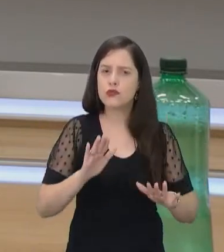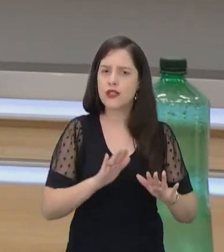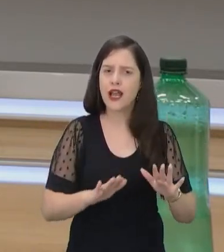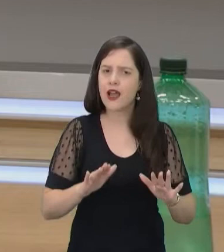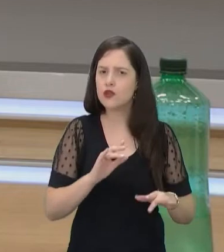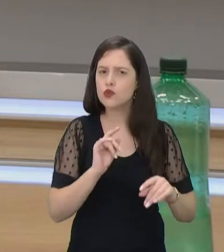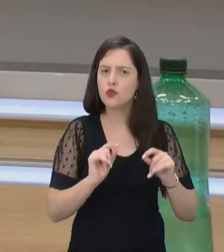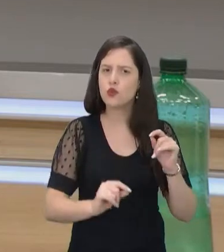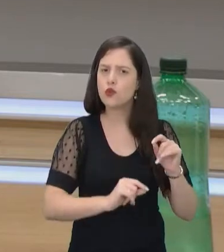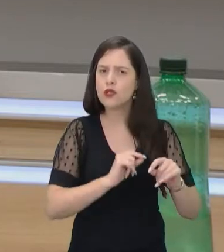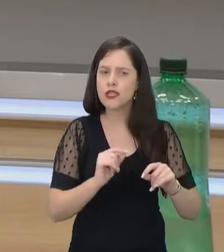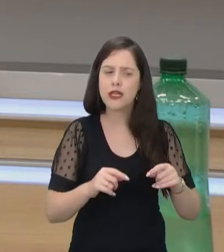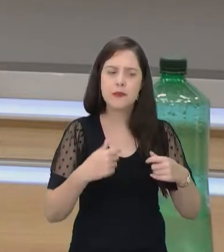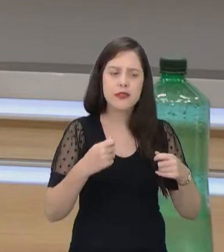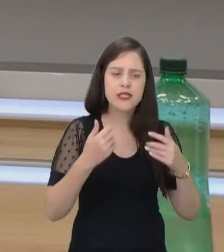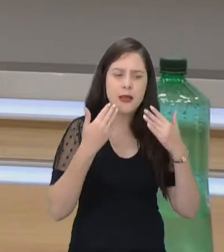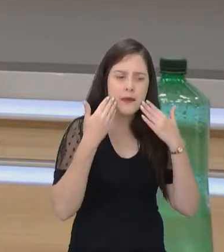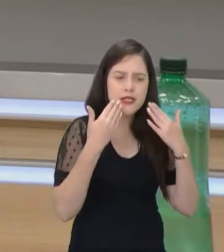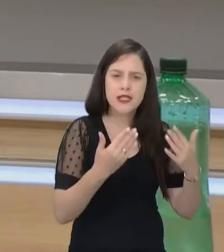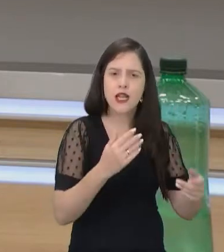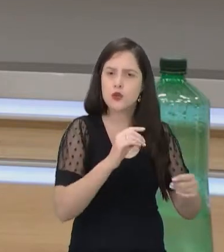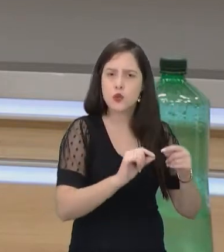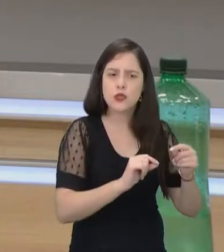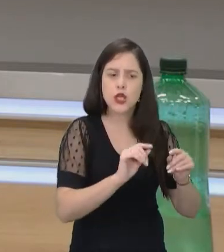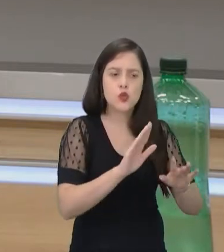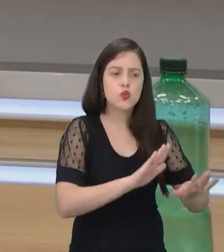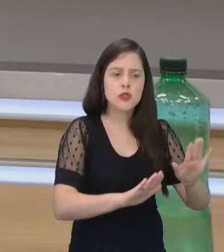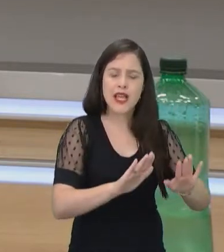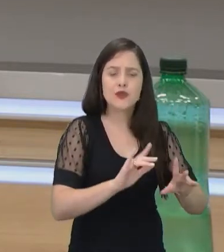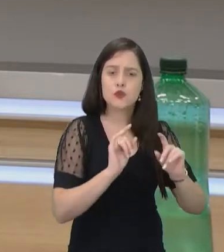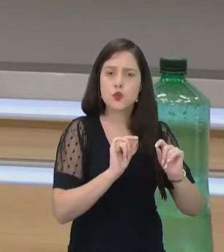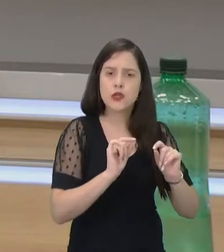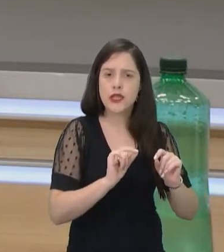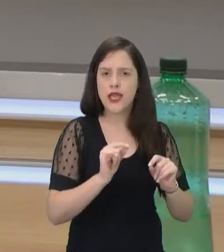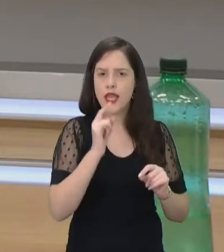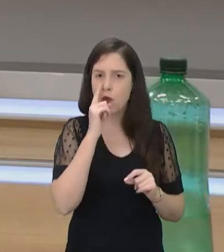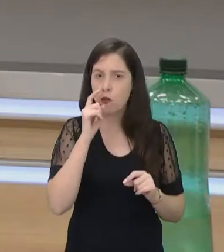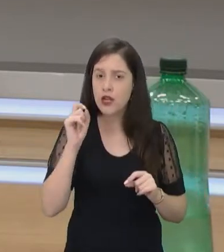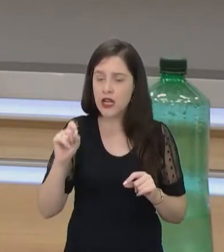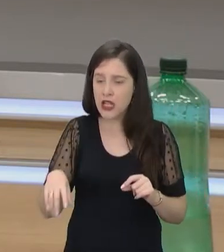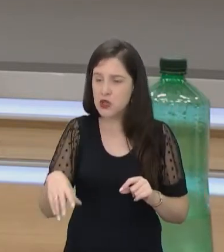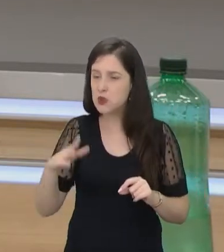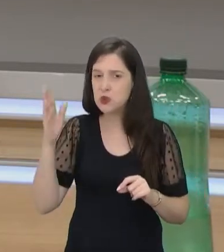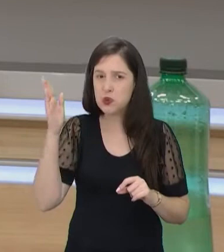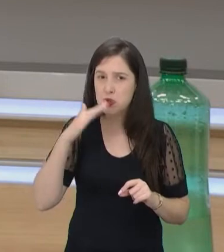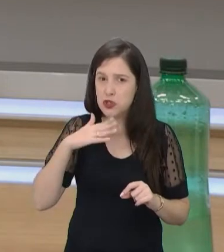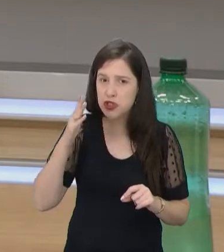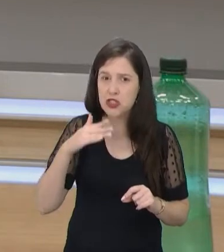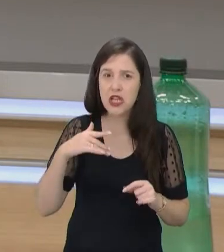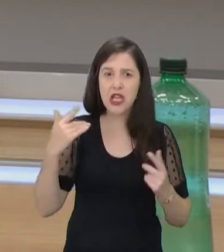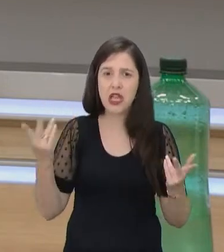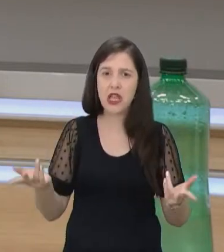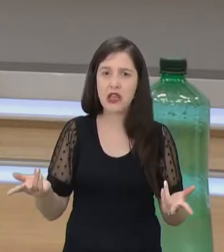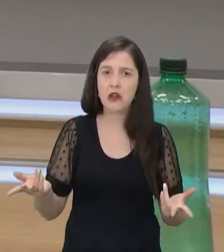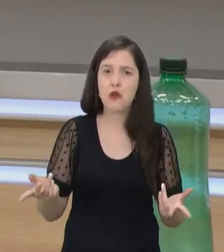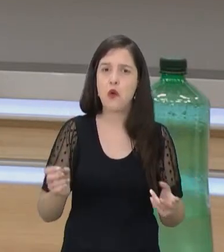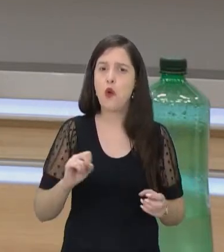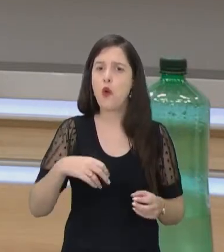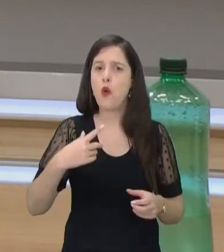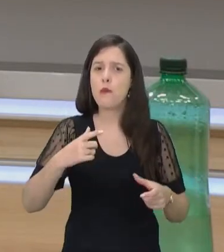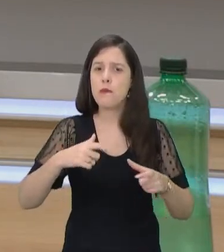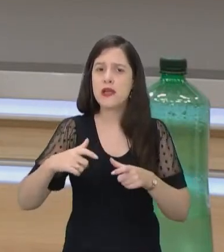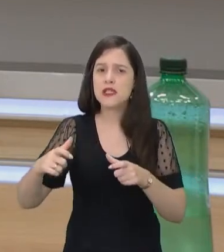que vai ser fermentado, com o que vai ser oxidado, reações químicas ali do lixo, ou com o cheiro, ou, por exemplo, se a gente pensar numa região